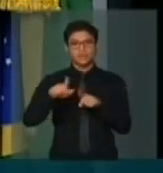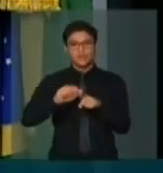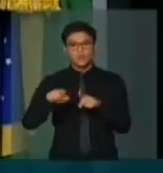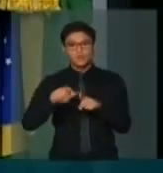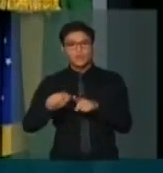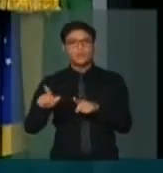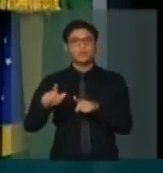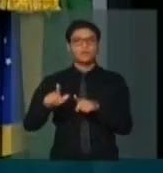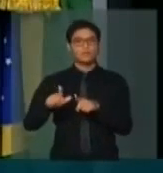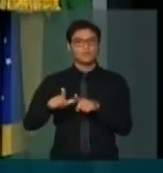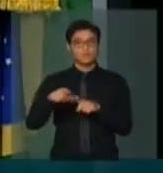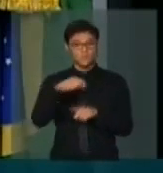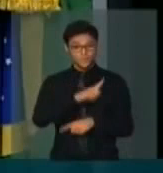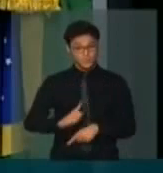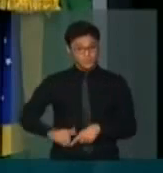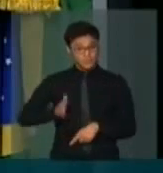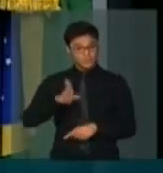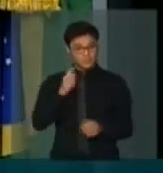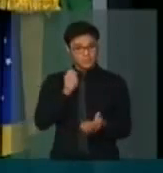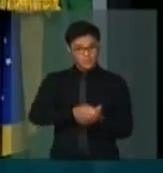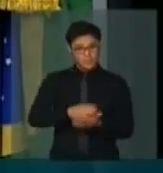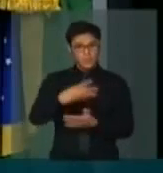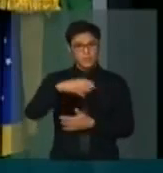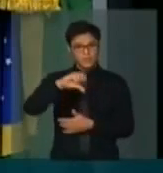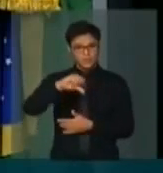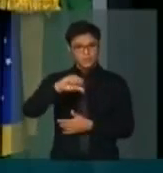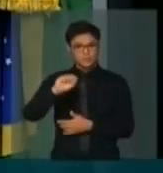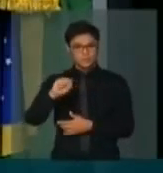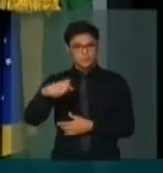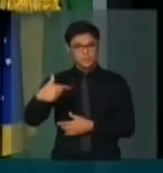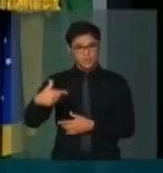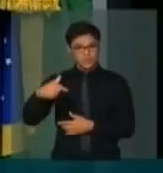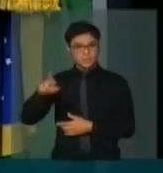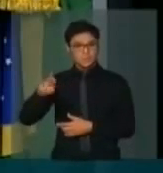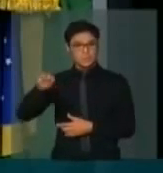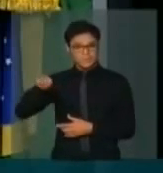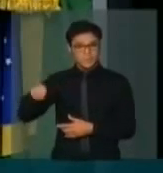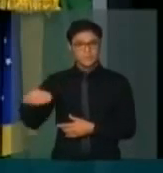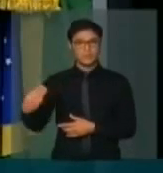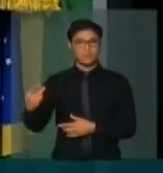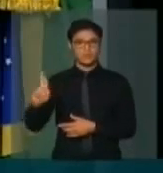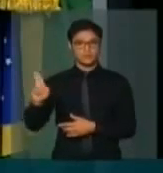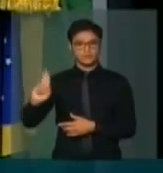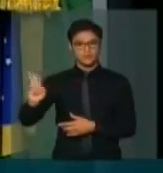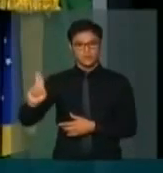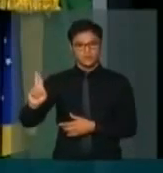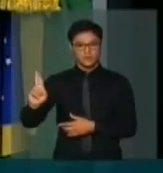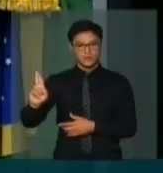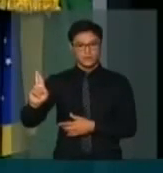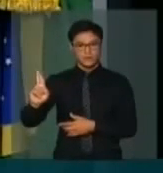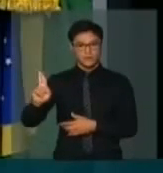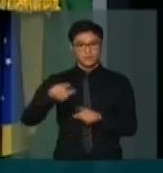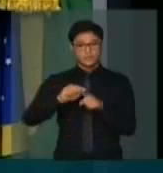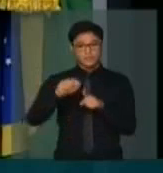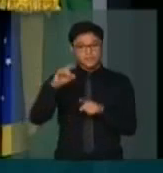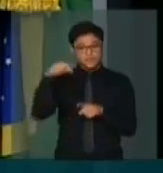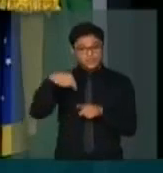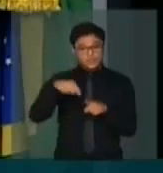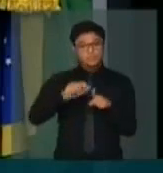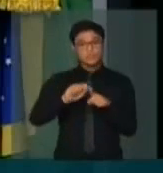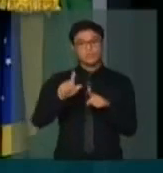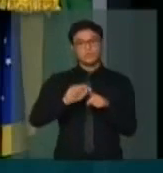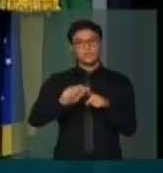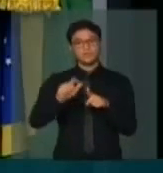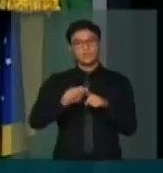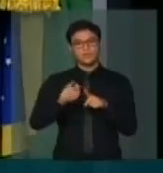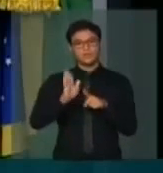O governo já pagou esse ano 982 milhões de reais de aluguel.